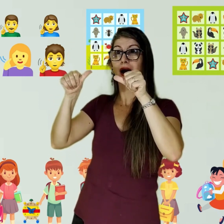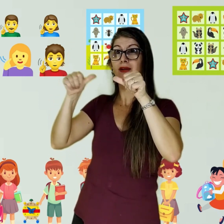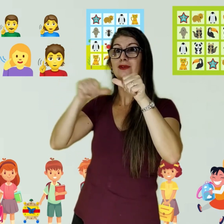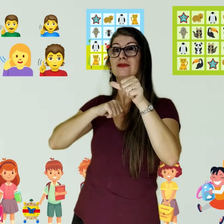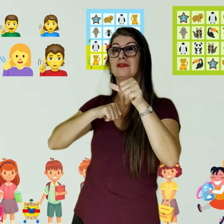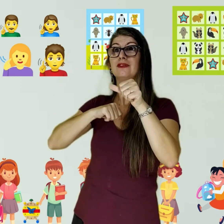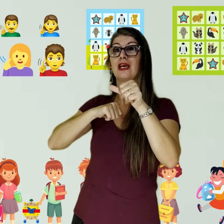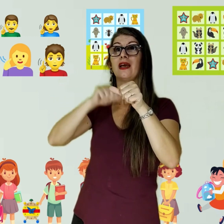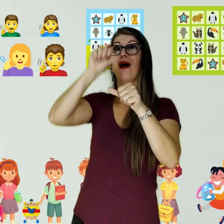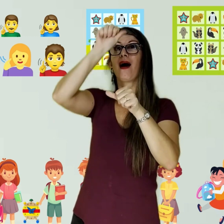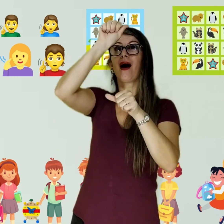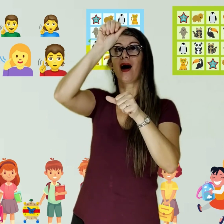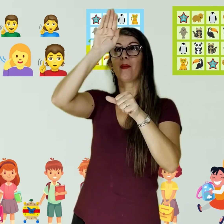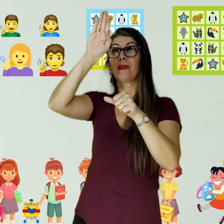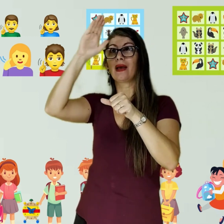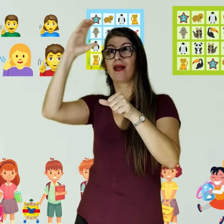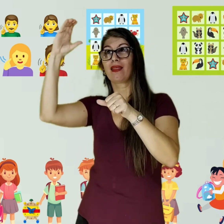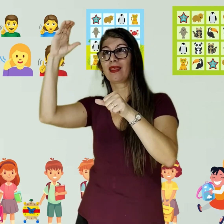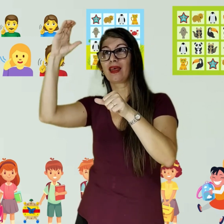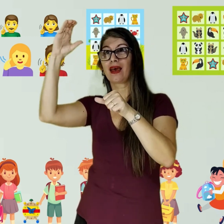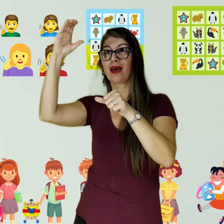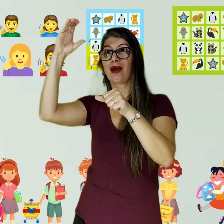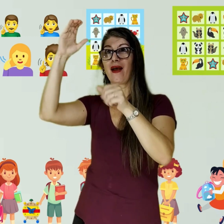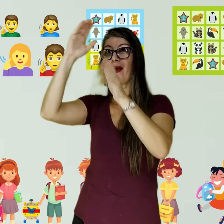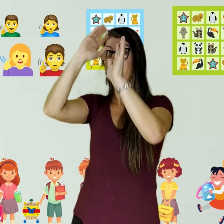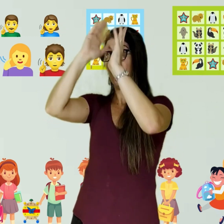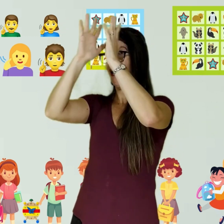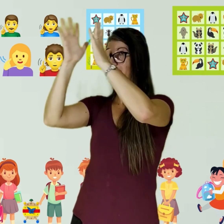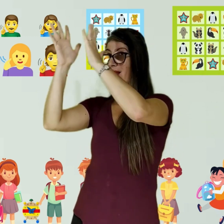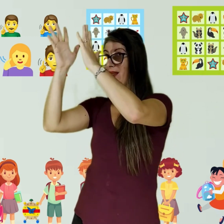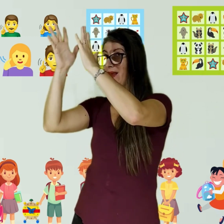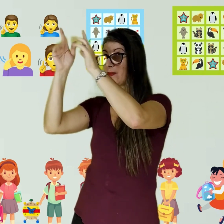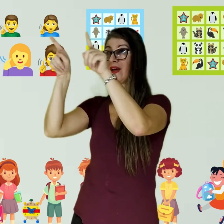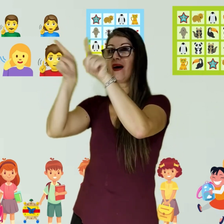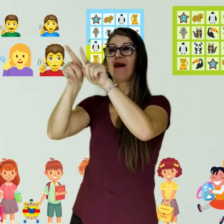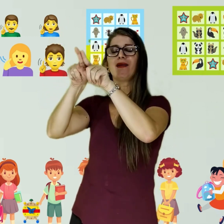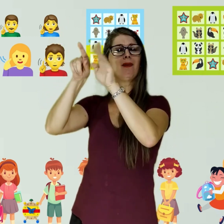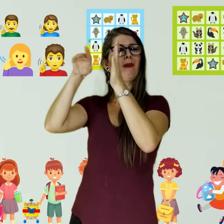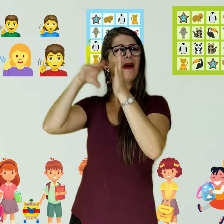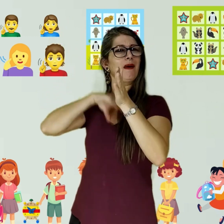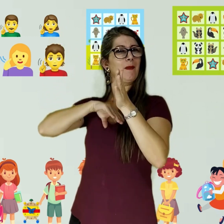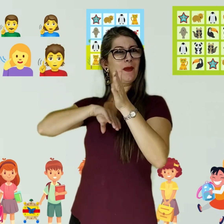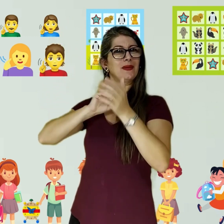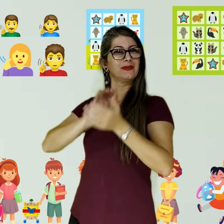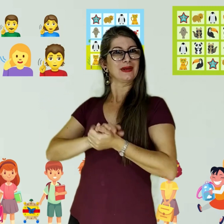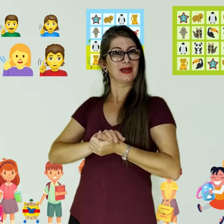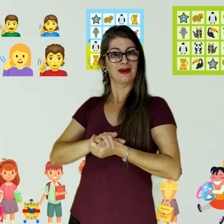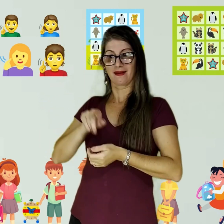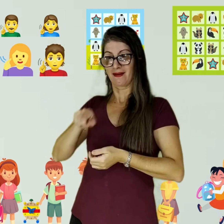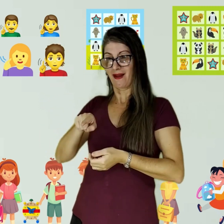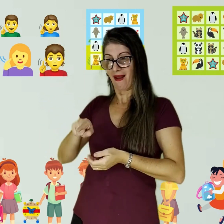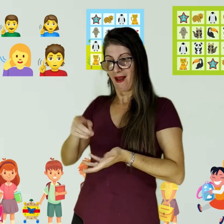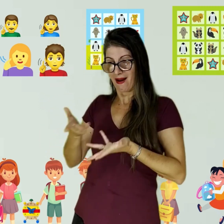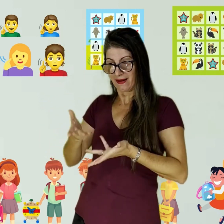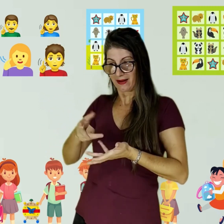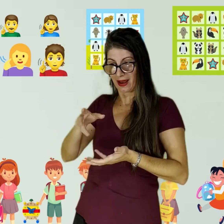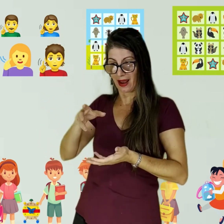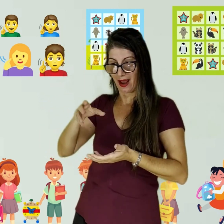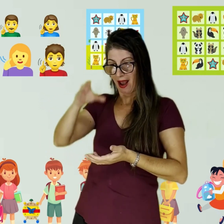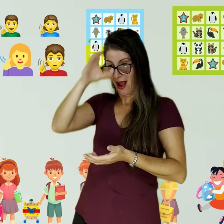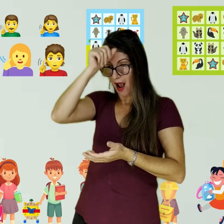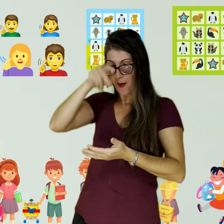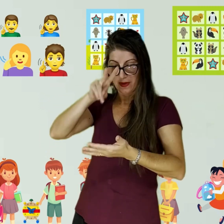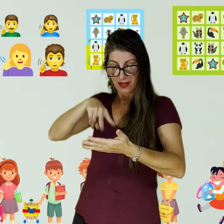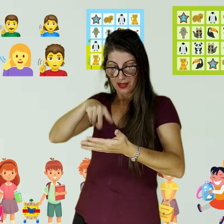na parede tem colado cartazes com alfabeto manual em libras e também em